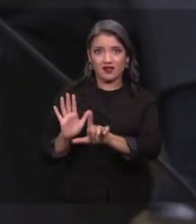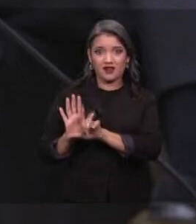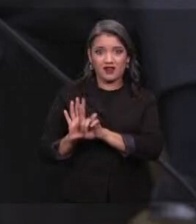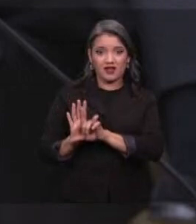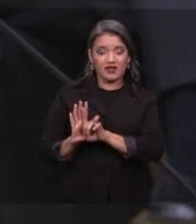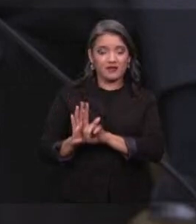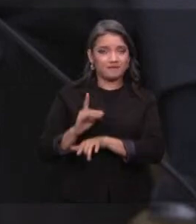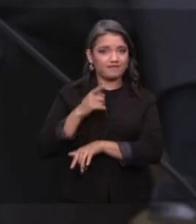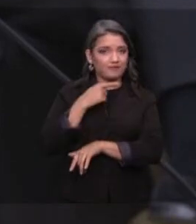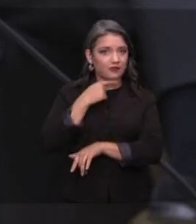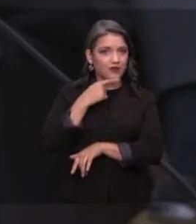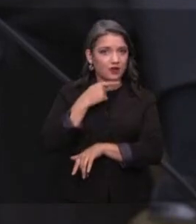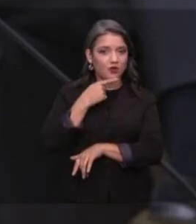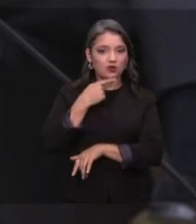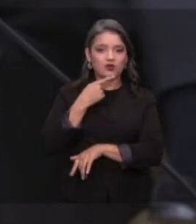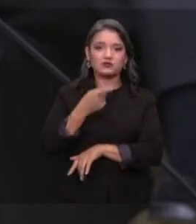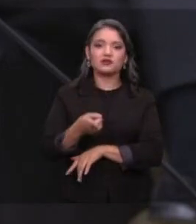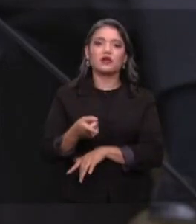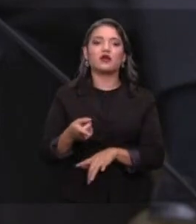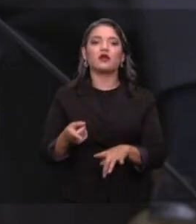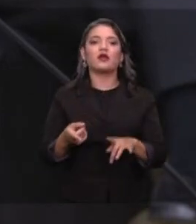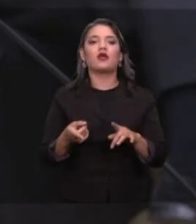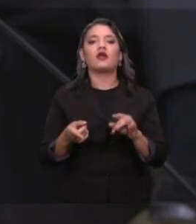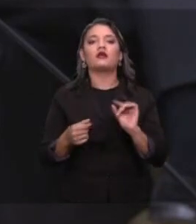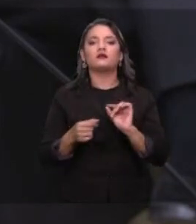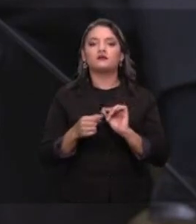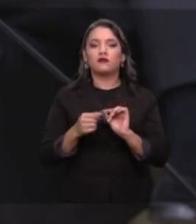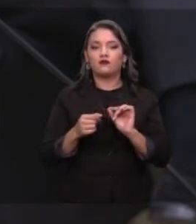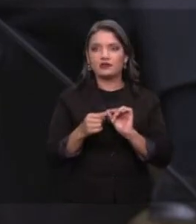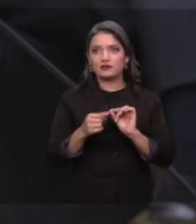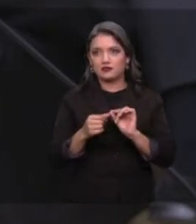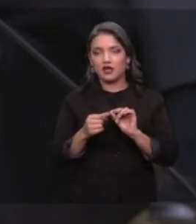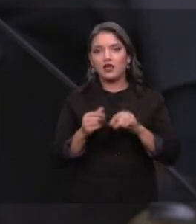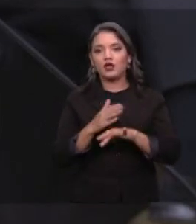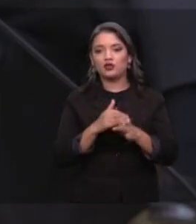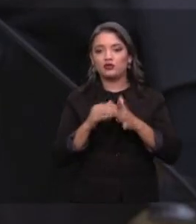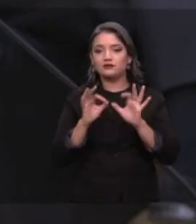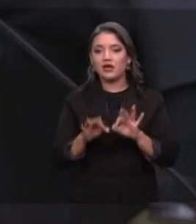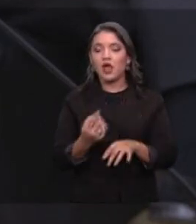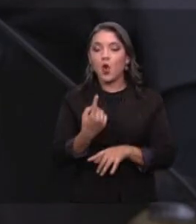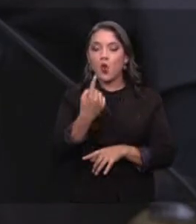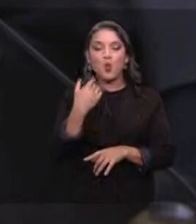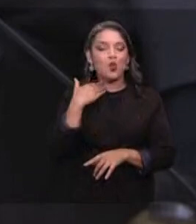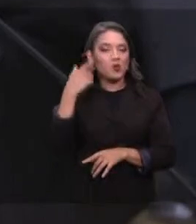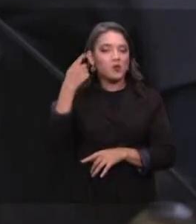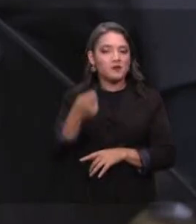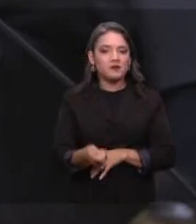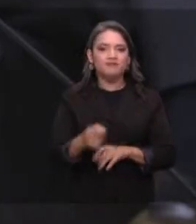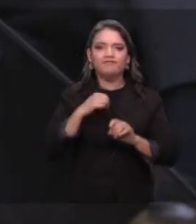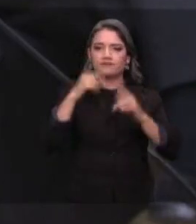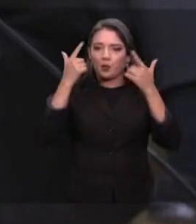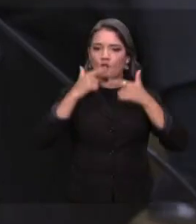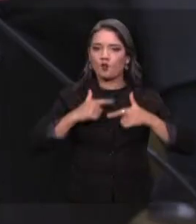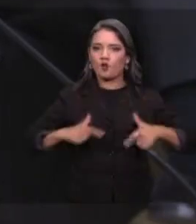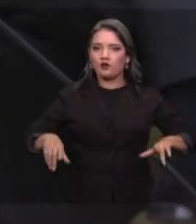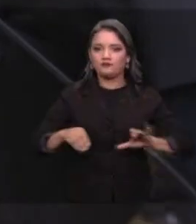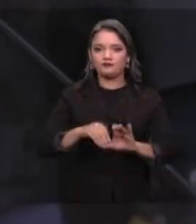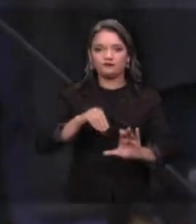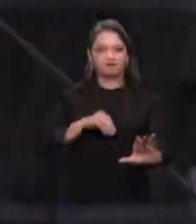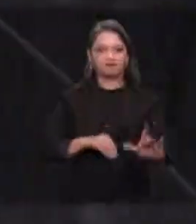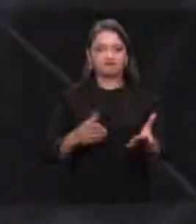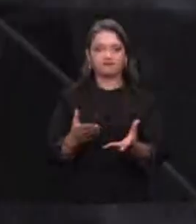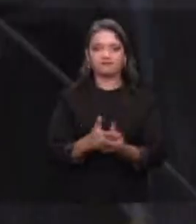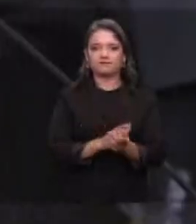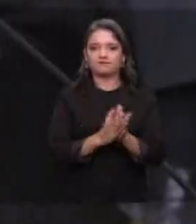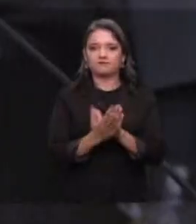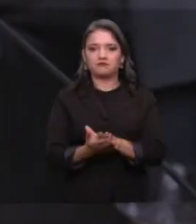não é capaz de atingir aquilo a que ela se propôs, que seria um juiz absolutamente isento e imparcial, que em